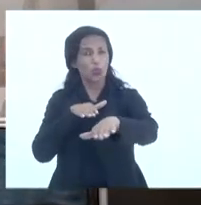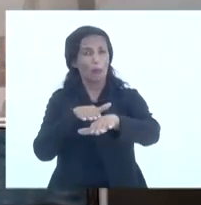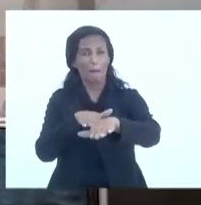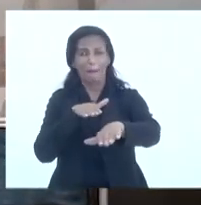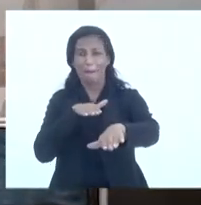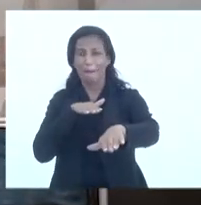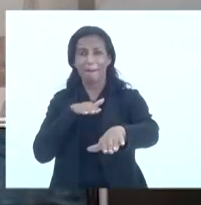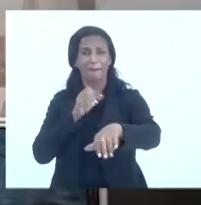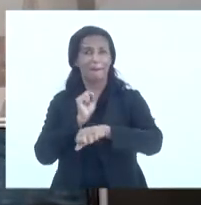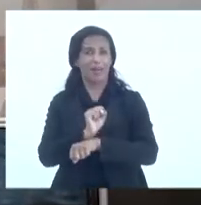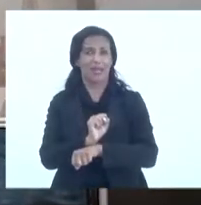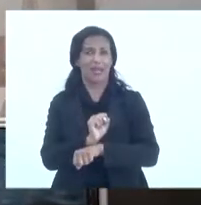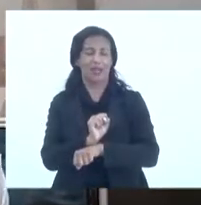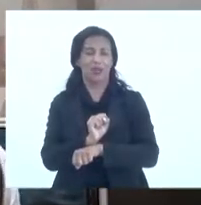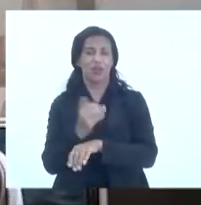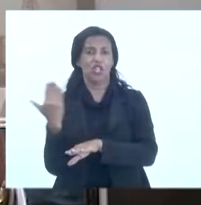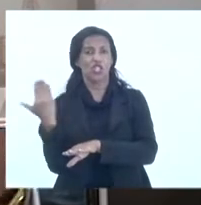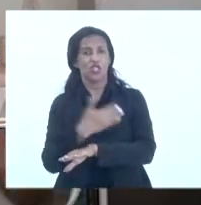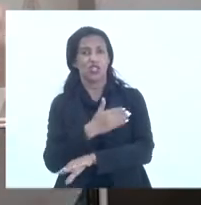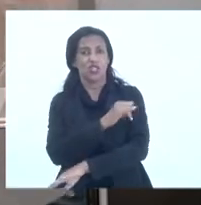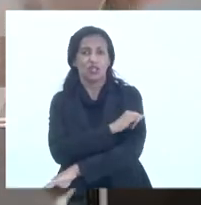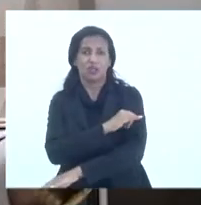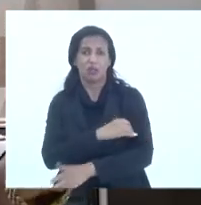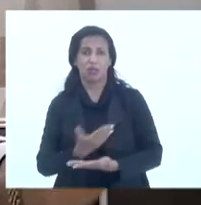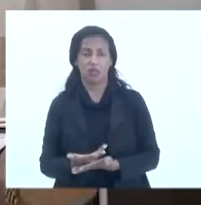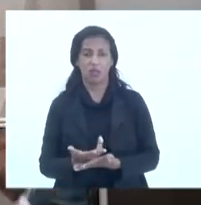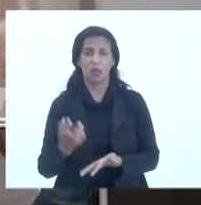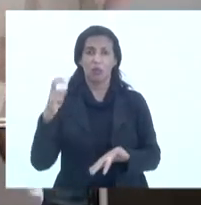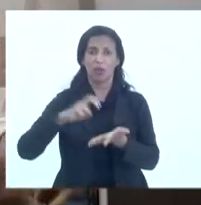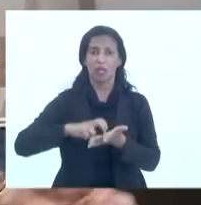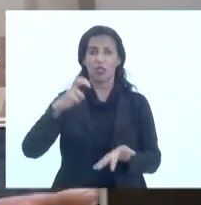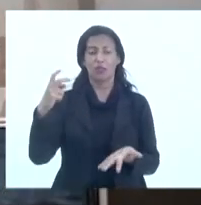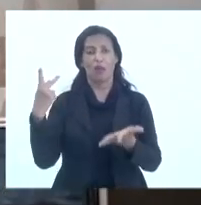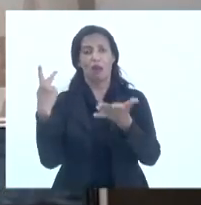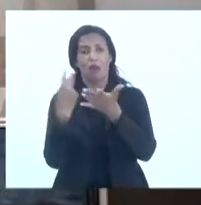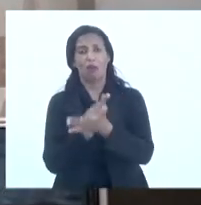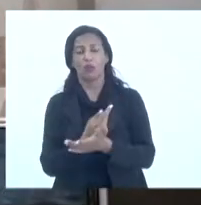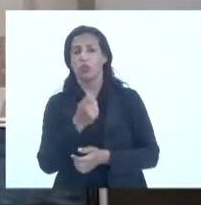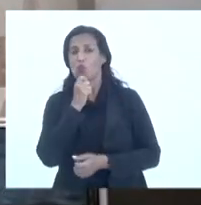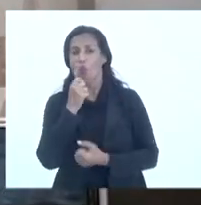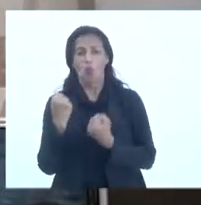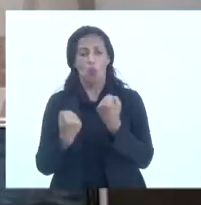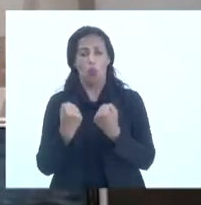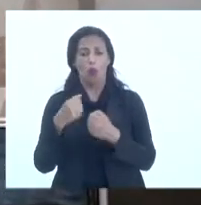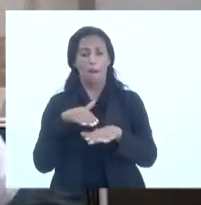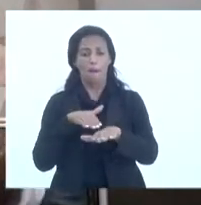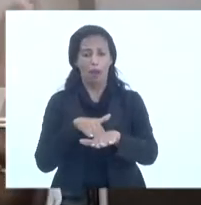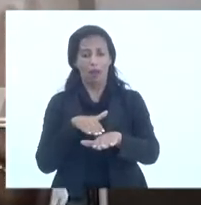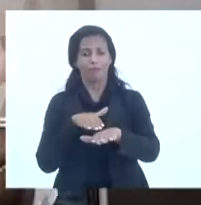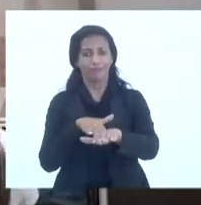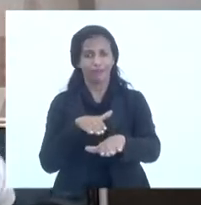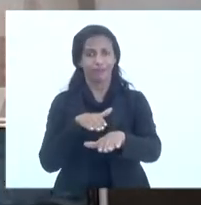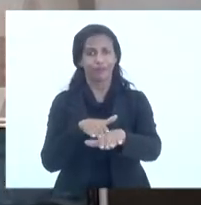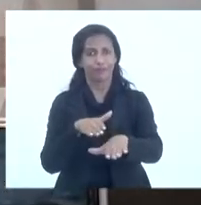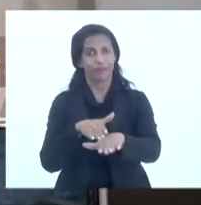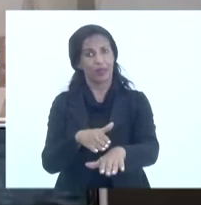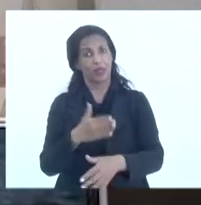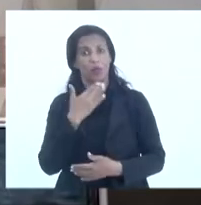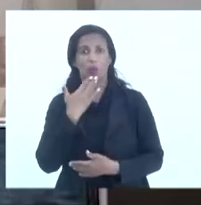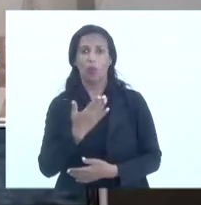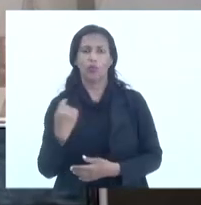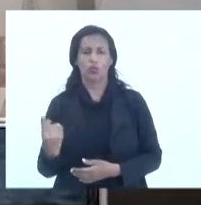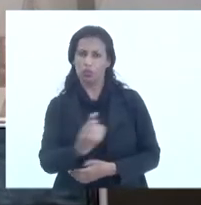Resende sentido Rio. Desde manhã teve um acidente, não consegue andar, né? Então, essa é uma das grandes demandas